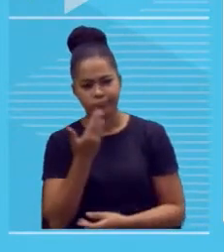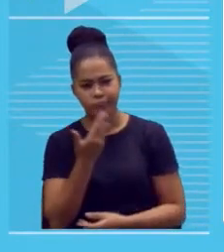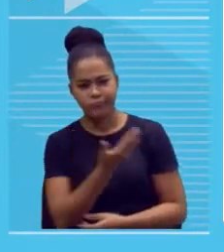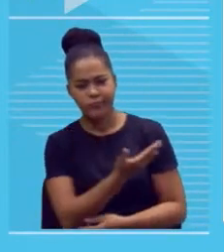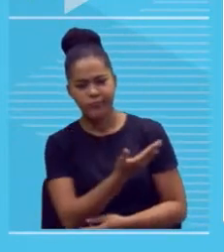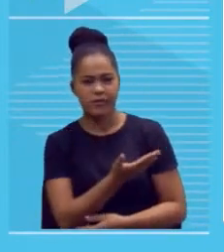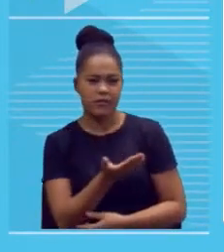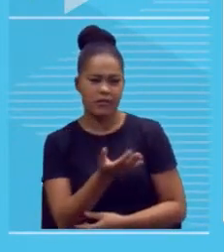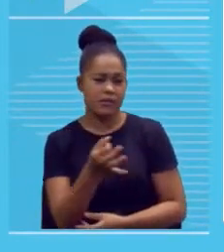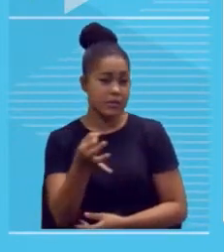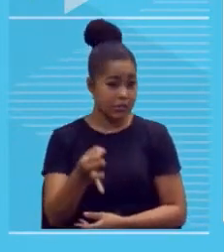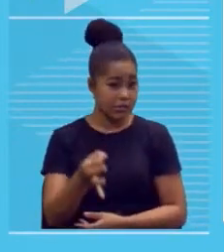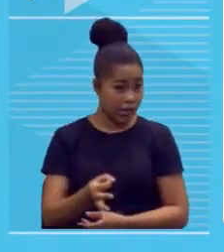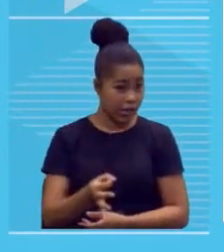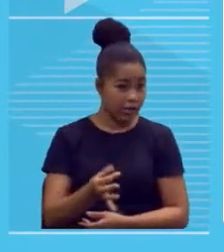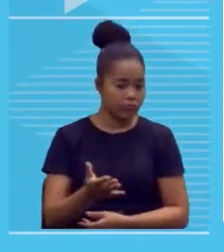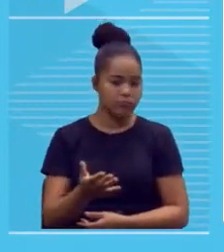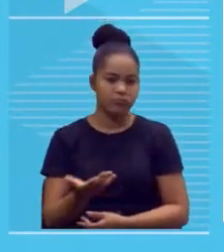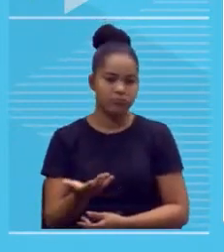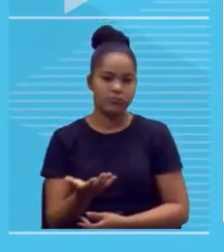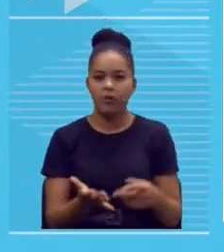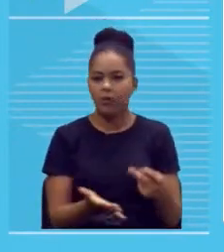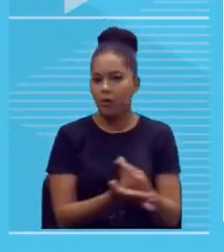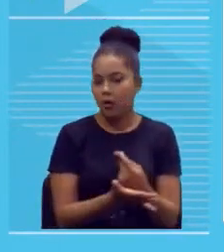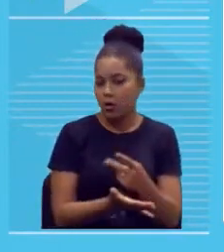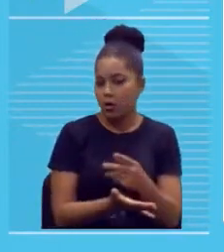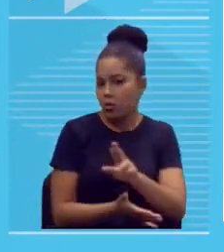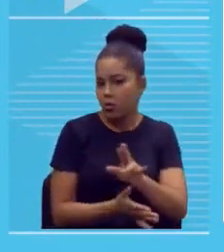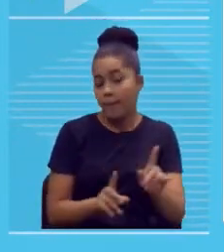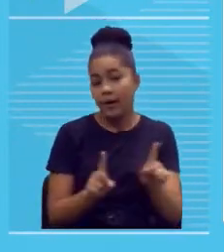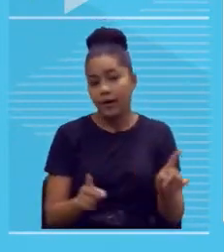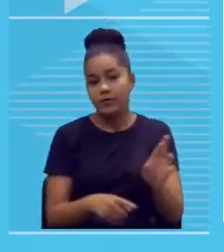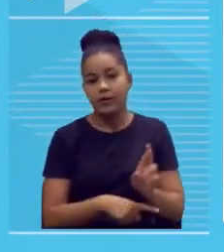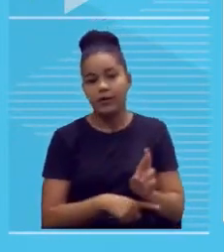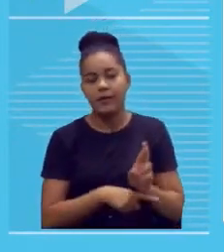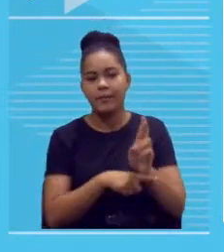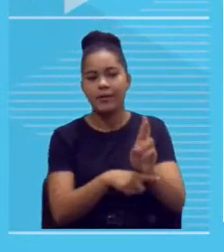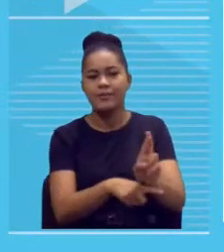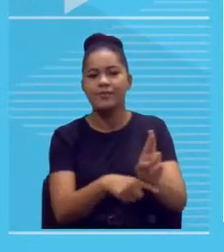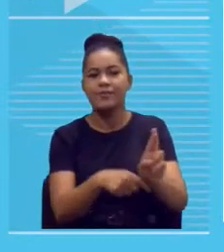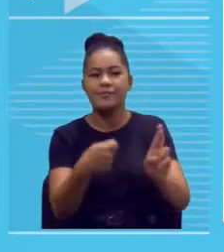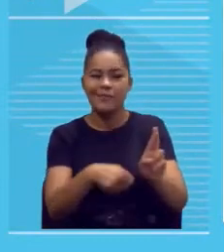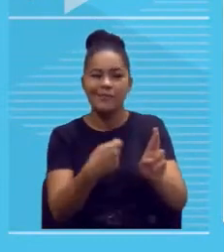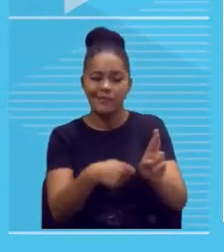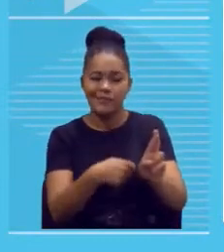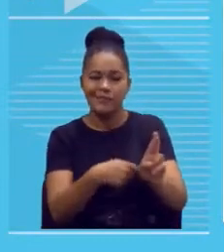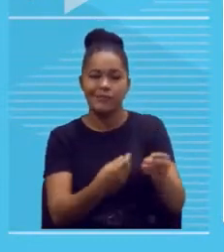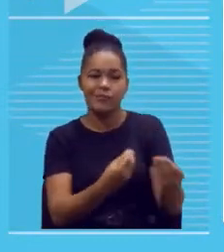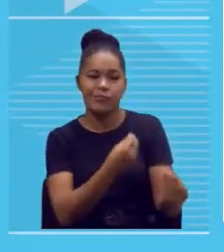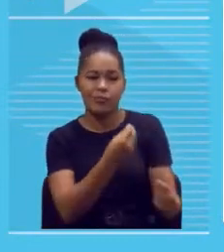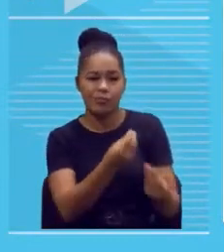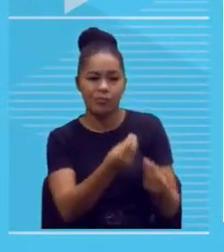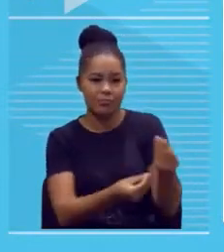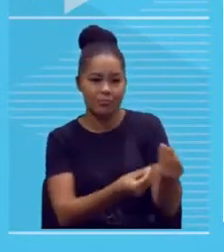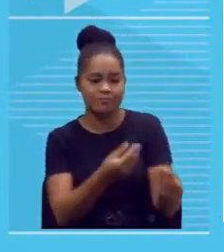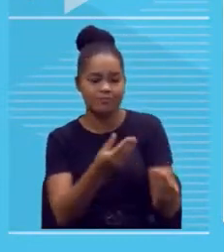jeito? Não estaria errado, não. Mas a representação que ele quer visualizar é essa aqui,